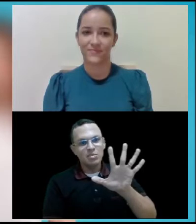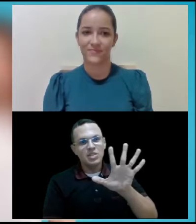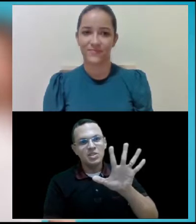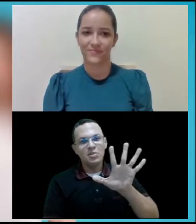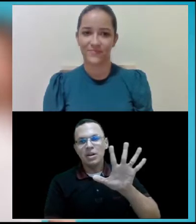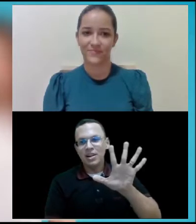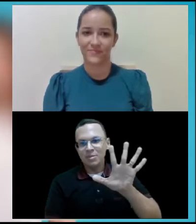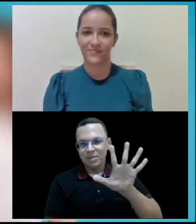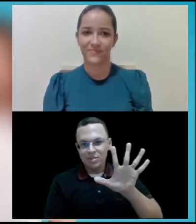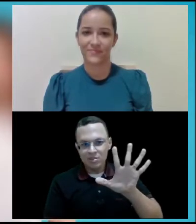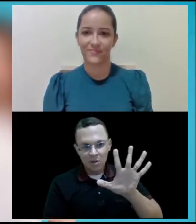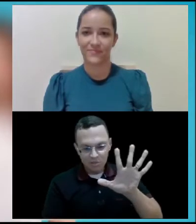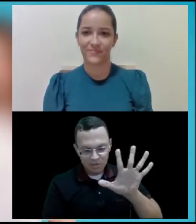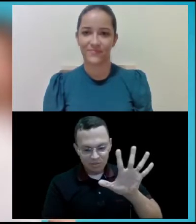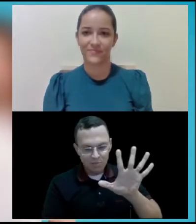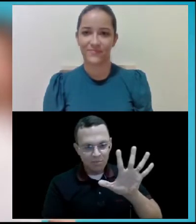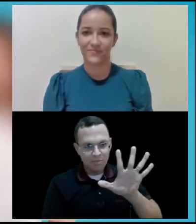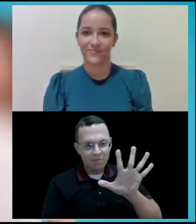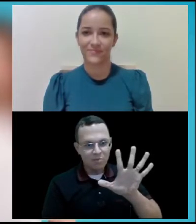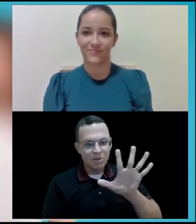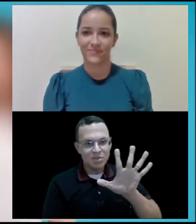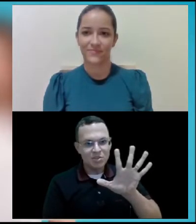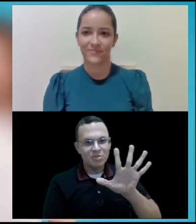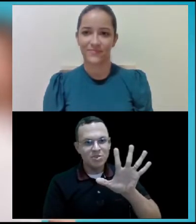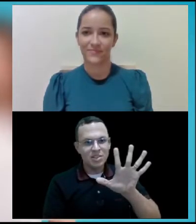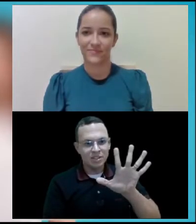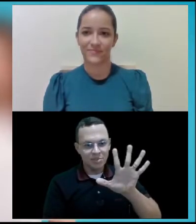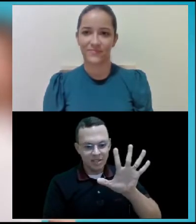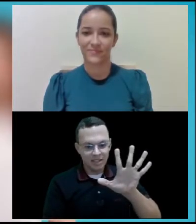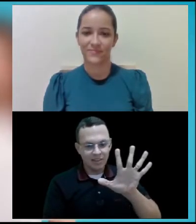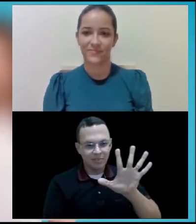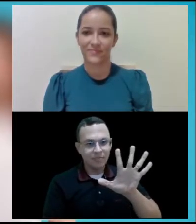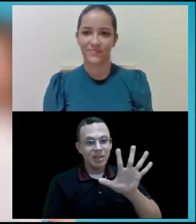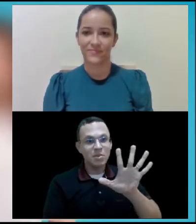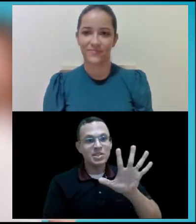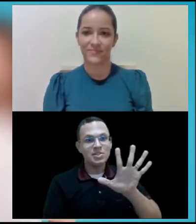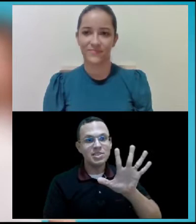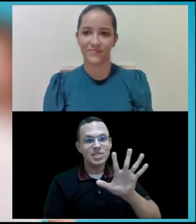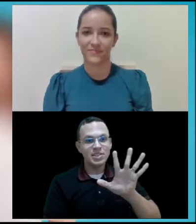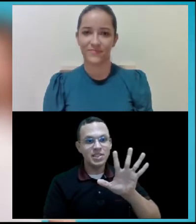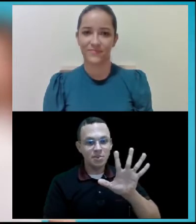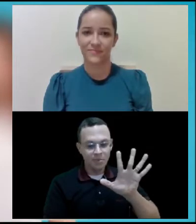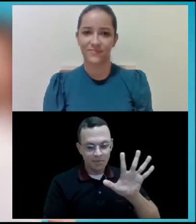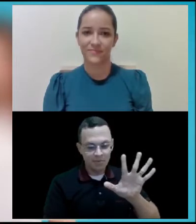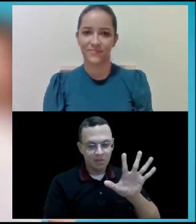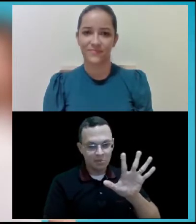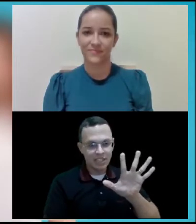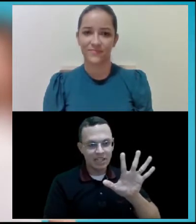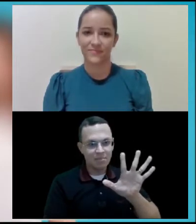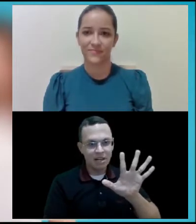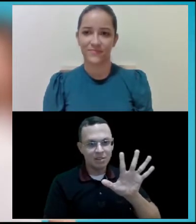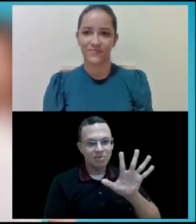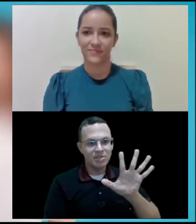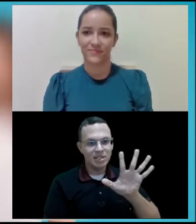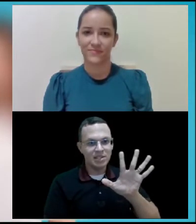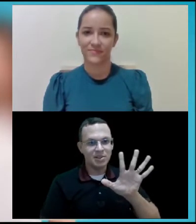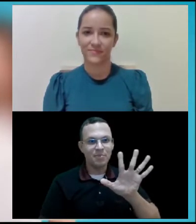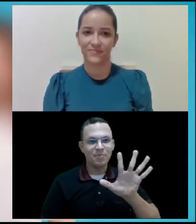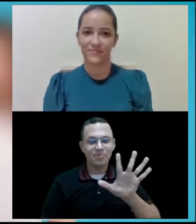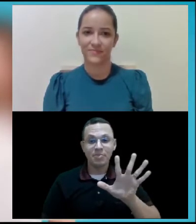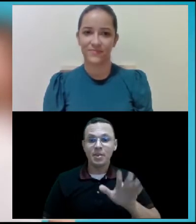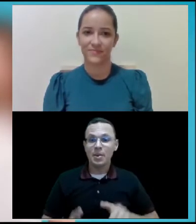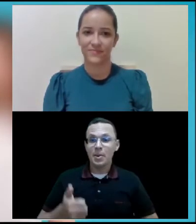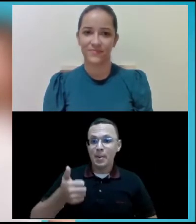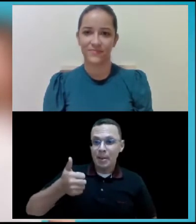tá? Os cinco parâmetros, igual a moça mexeu aí nos dedos aí. E quais são esses cinco? Vamos relembrar todos eles,